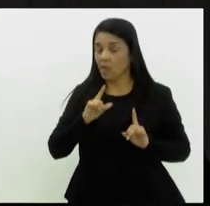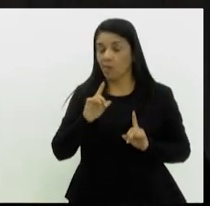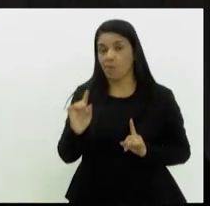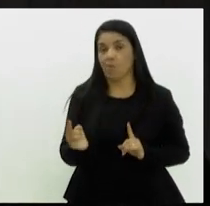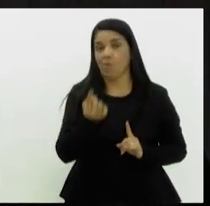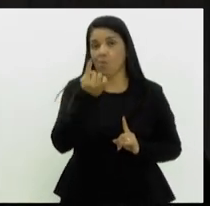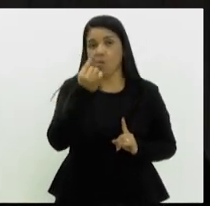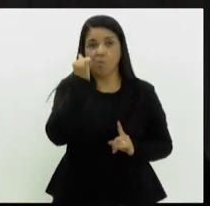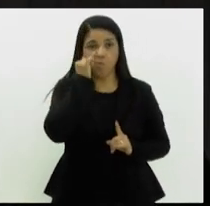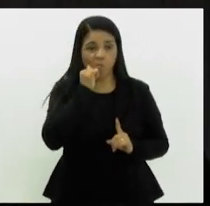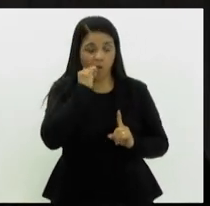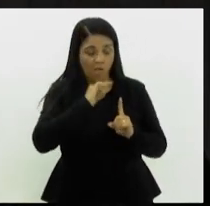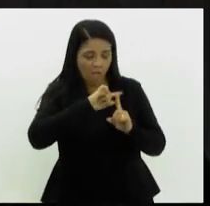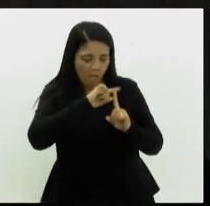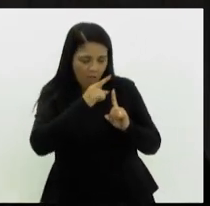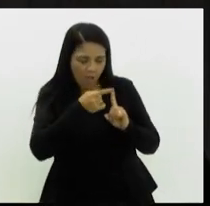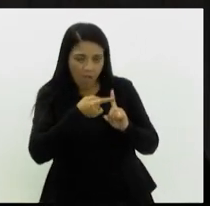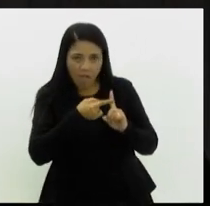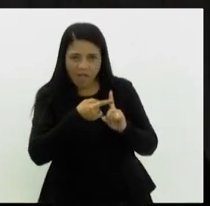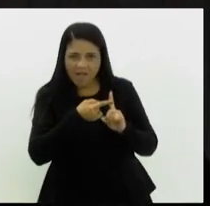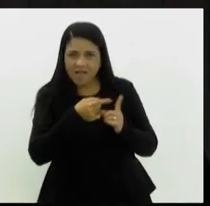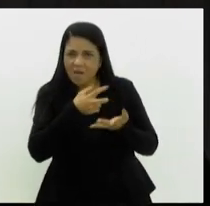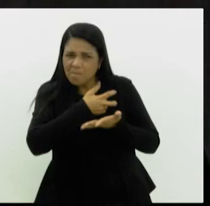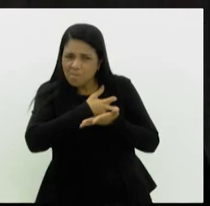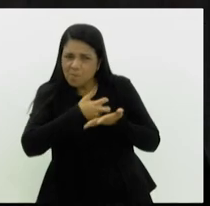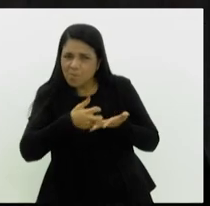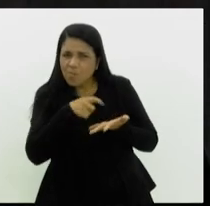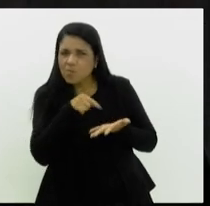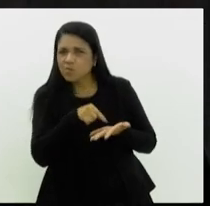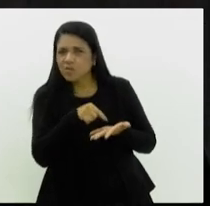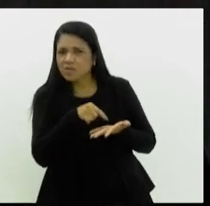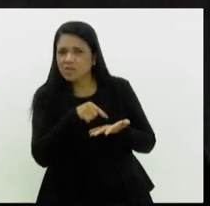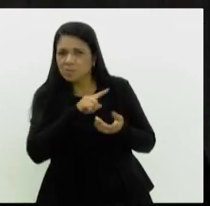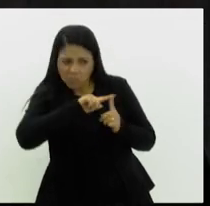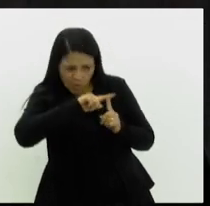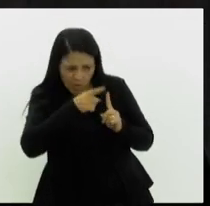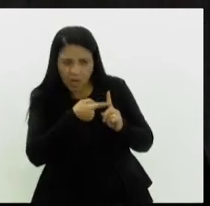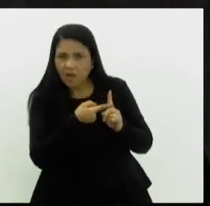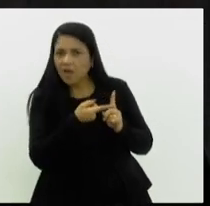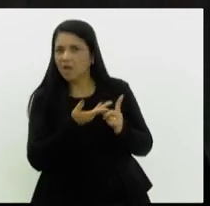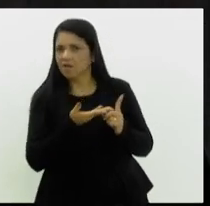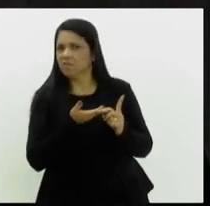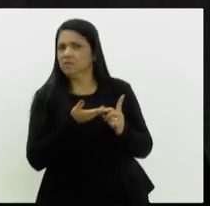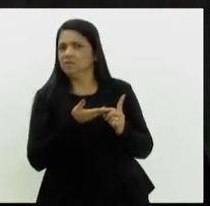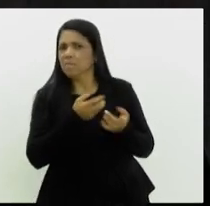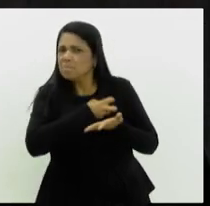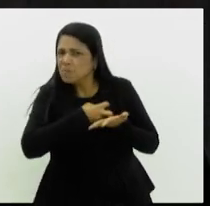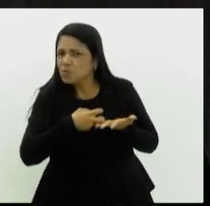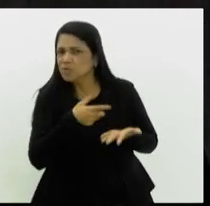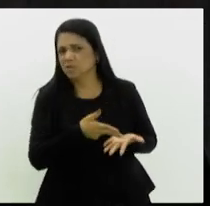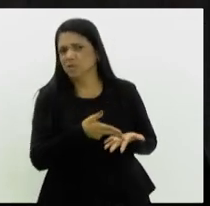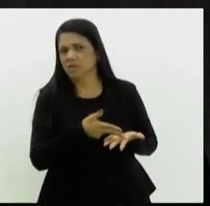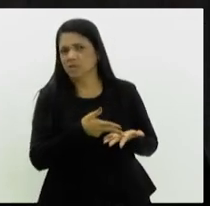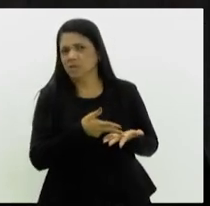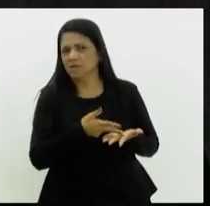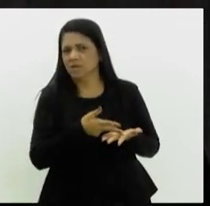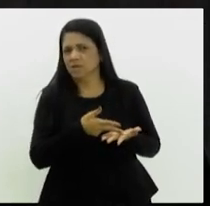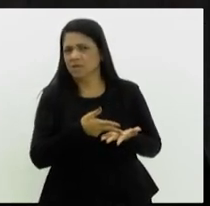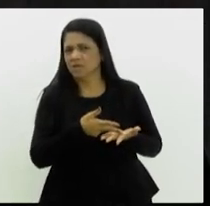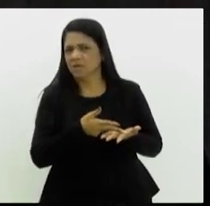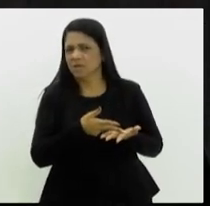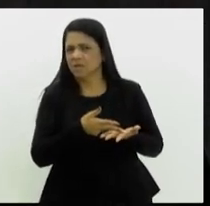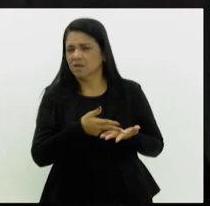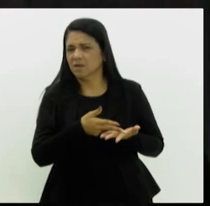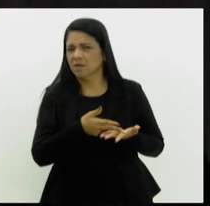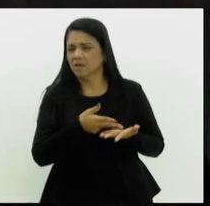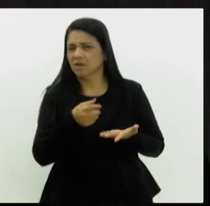gestando, ela não pode ser punida por gestar. Então, quando a gente abre uma previsão